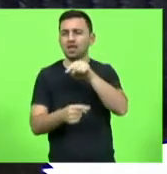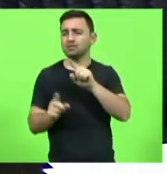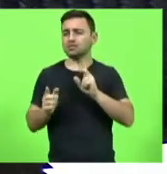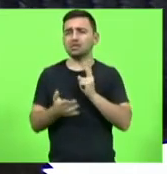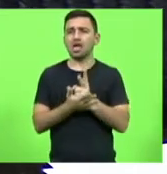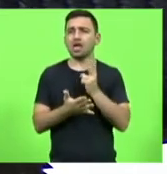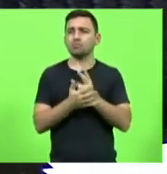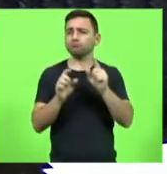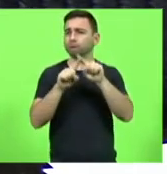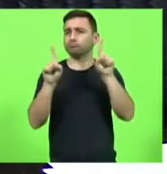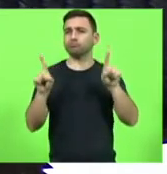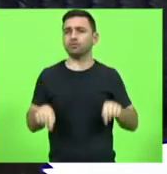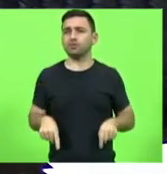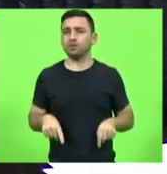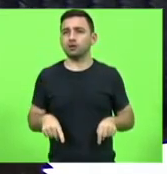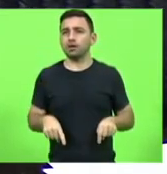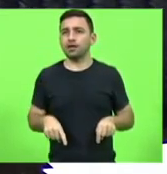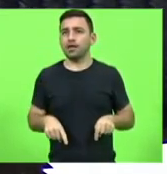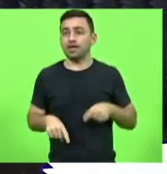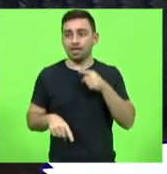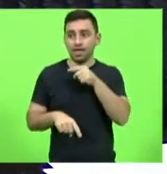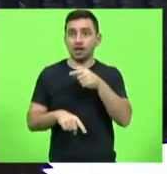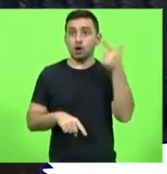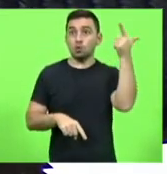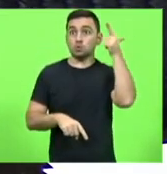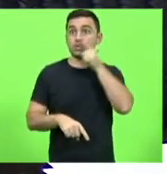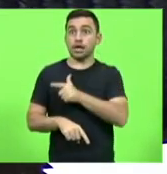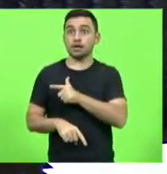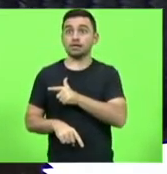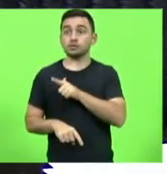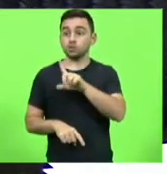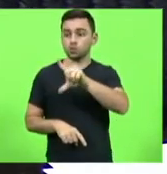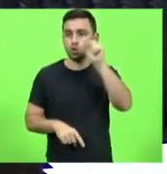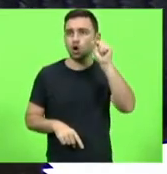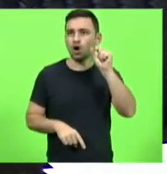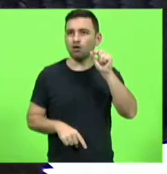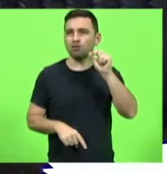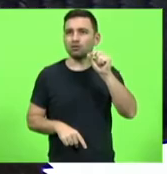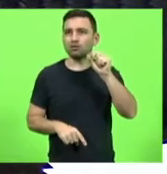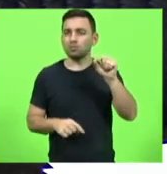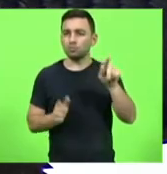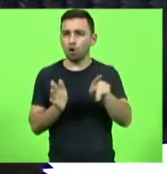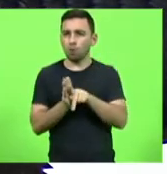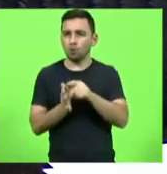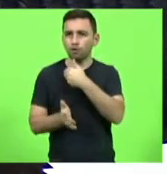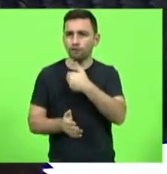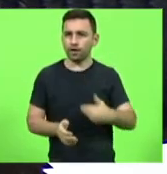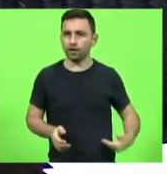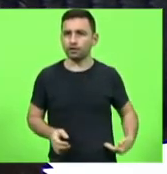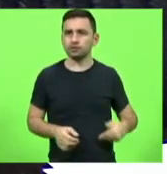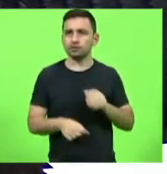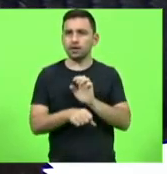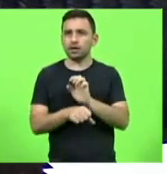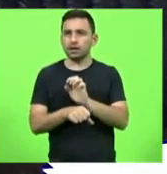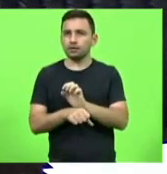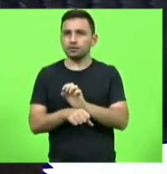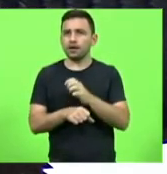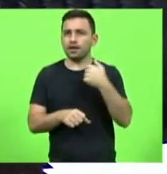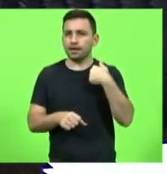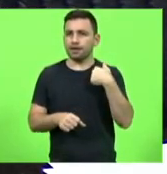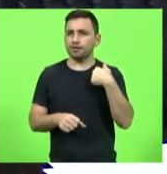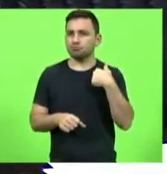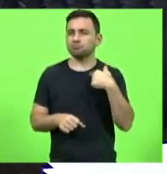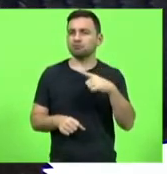ele cai na máquina chamada governo do Estado, e aí, naquela semana onde ele vai para Brasília, eu sou bem relacionado, eu tive